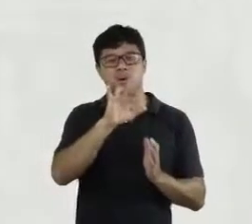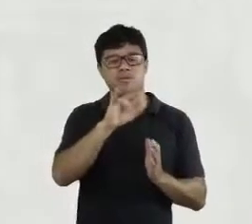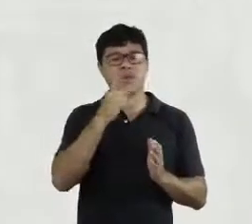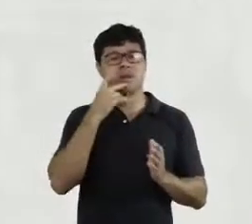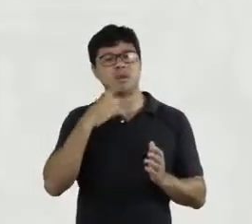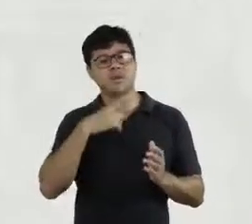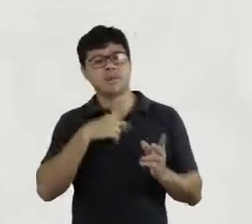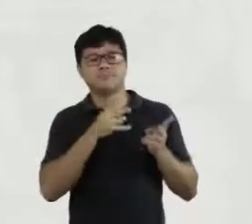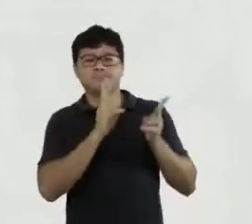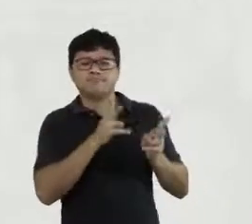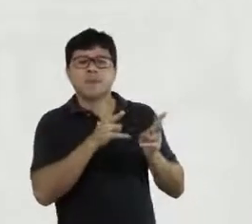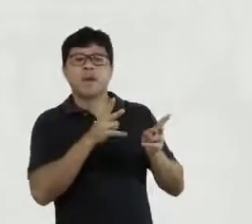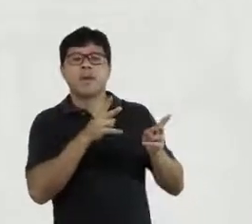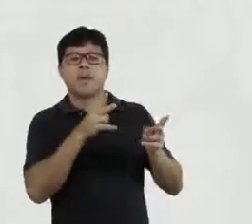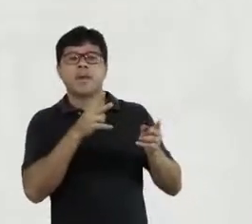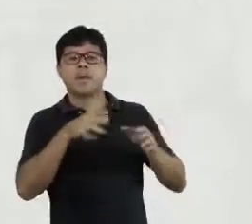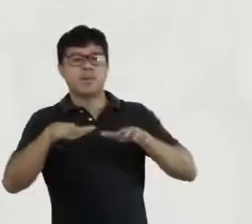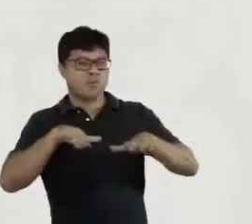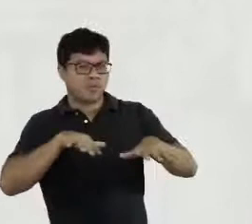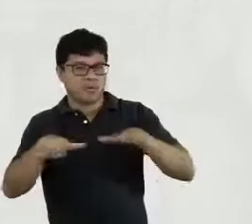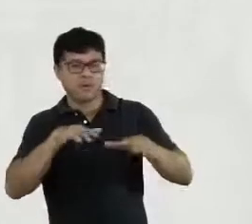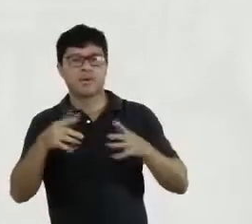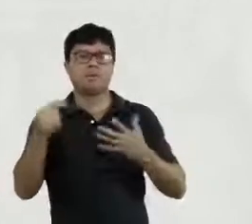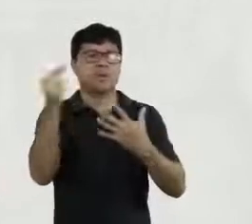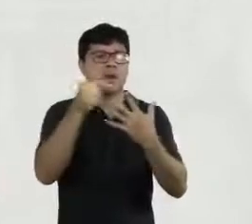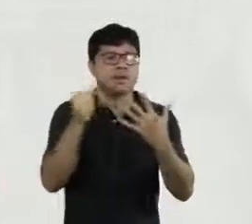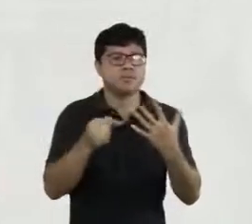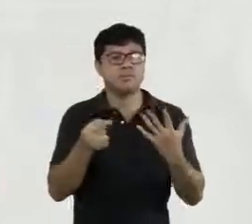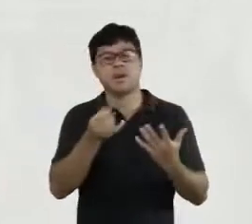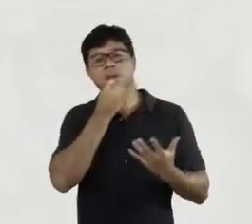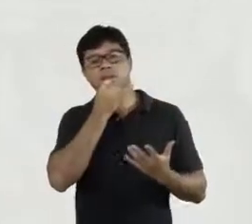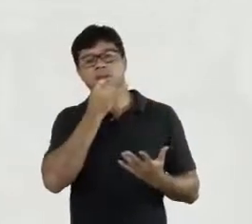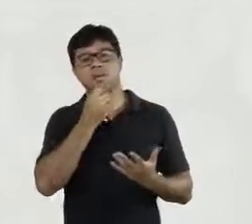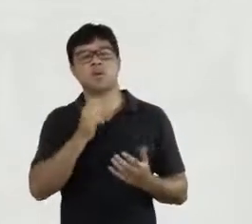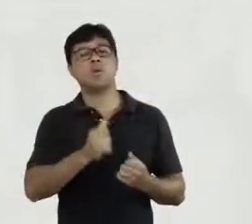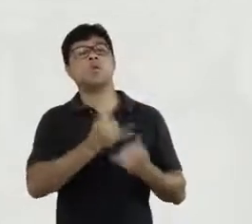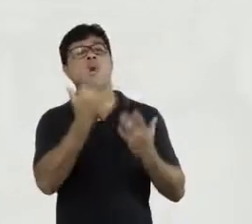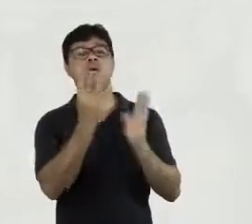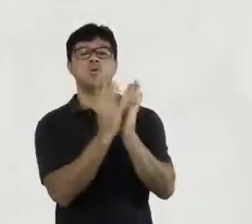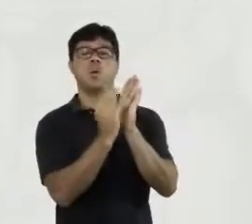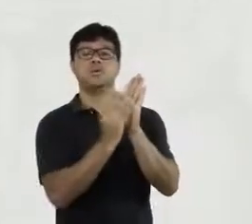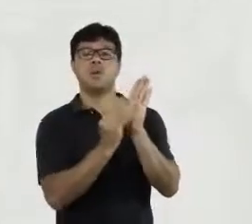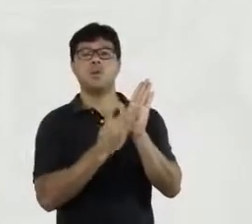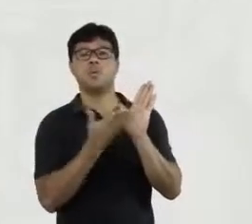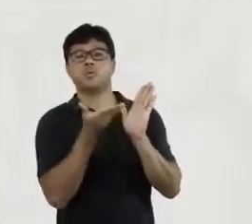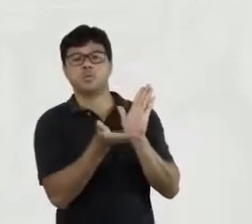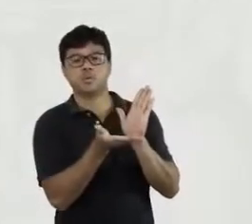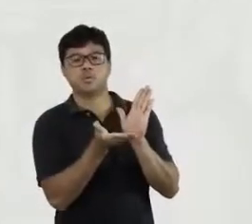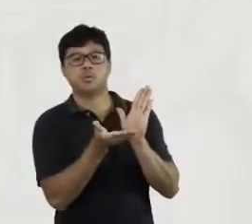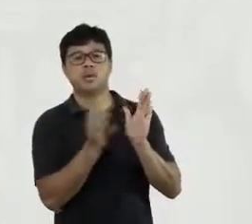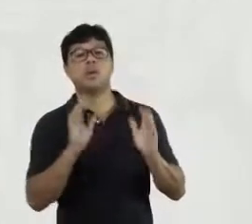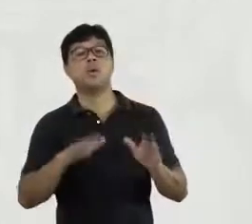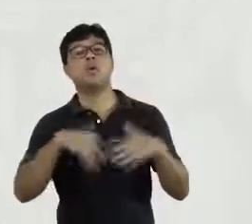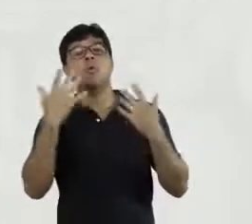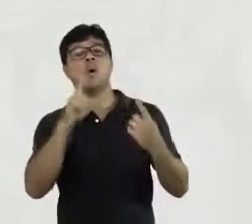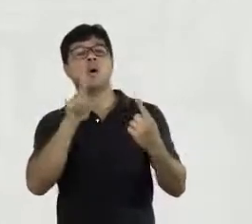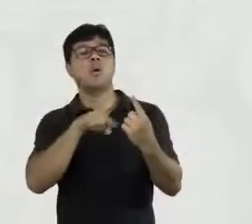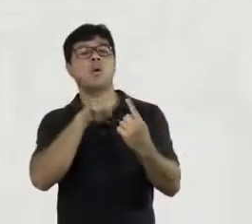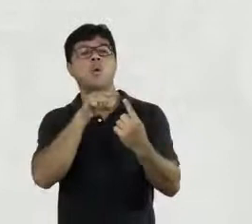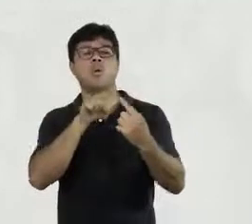ainda permanece, envolvendo aspectos como quais são seus conteúdos, quais são